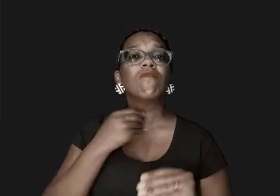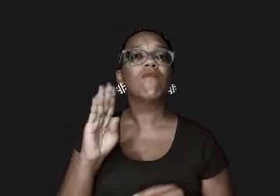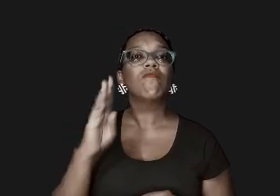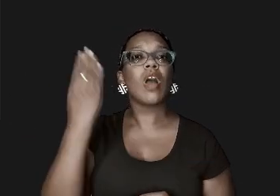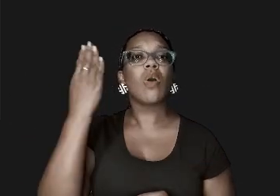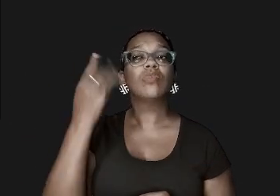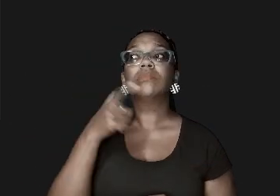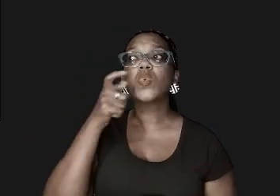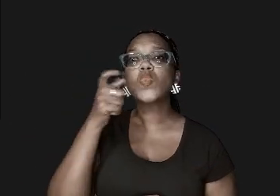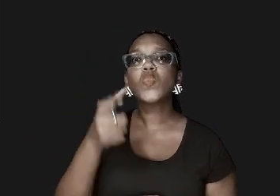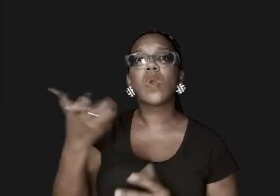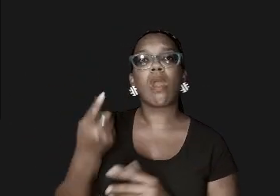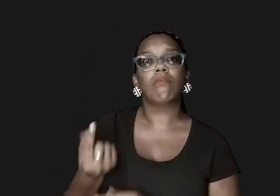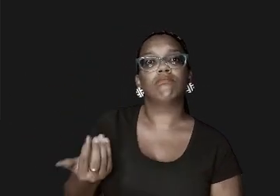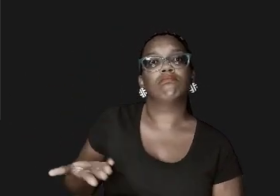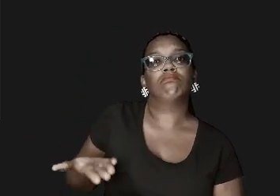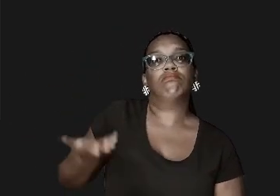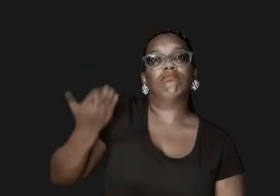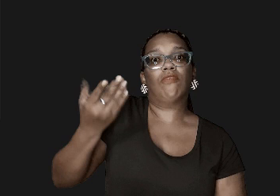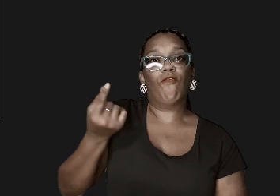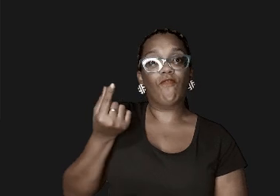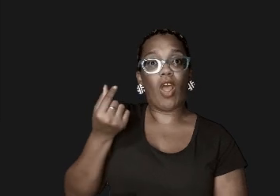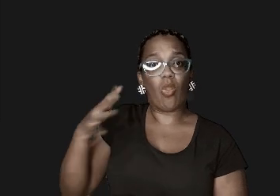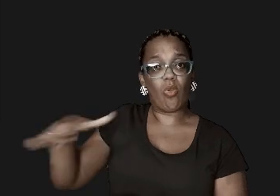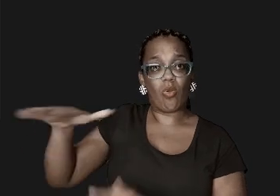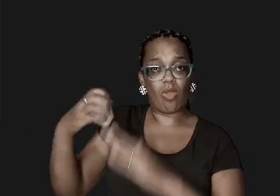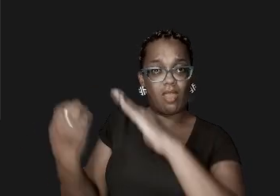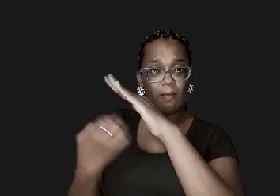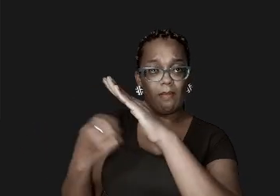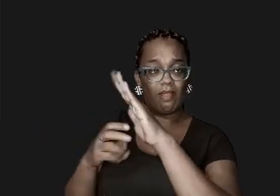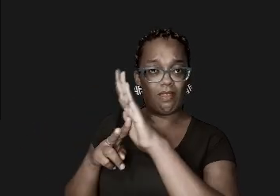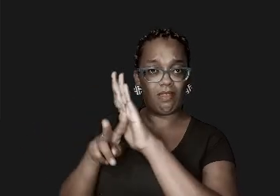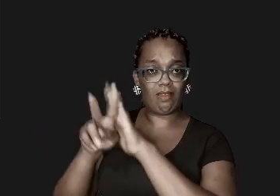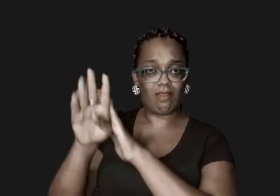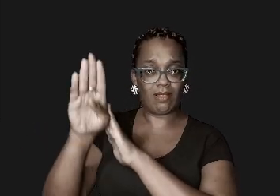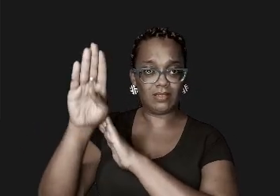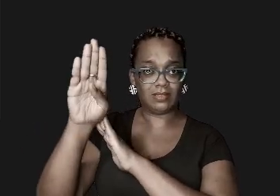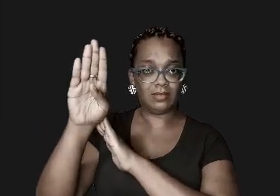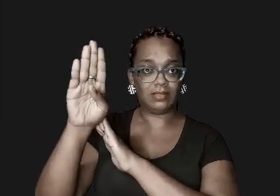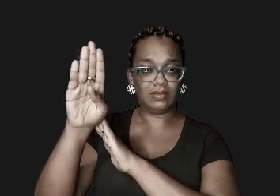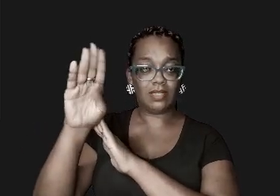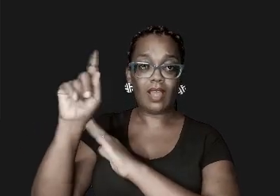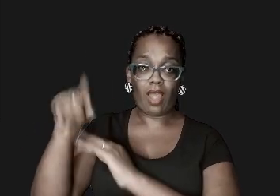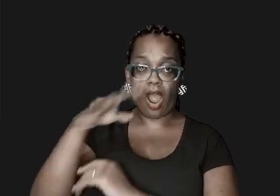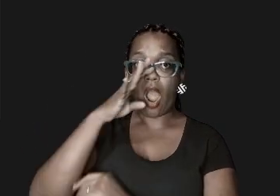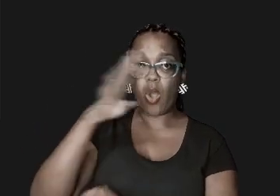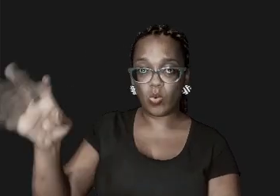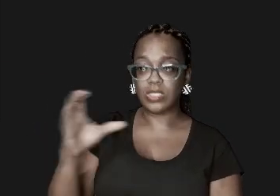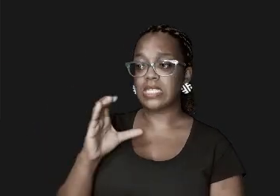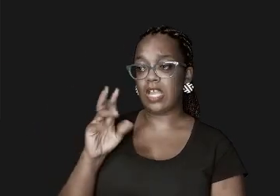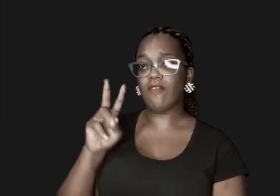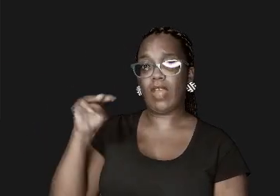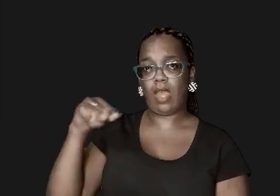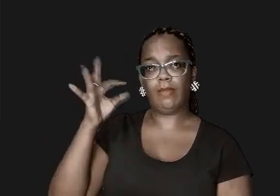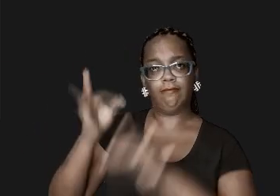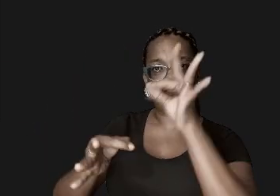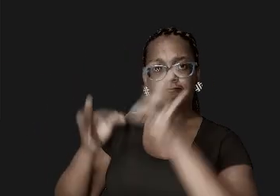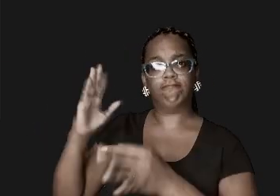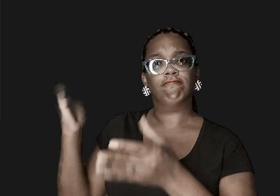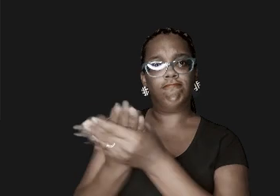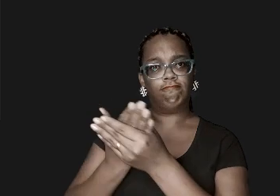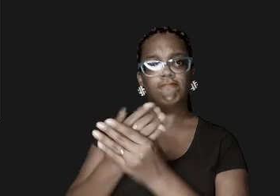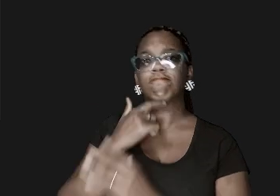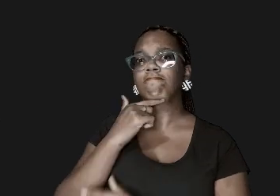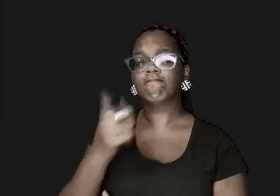companhia como manipuladora publicando O que seriam o fato relevantes falsos destinados a aumentar artisticialmente o valor daquela